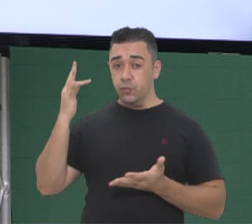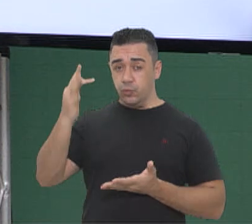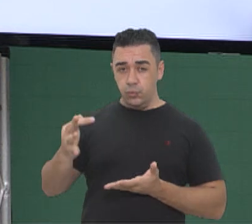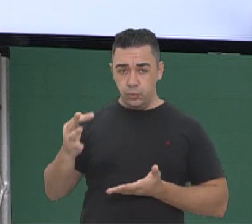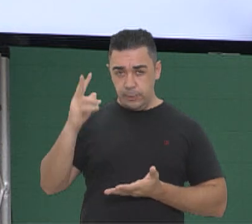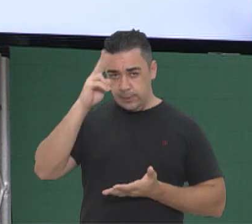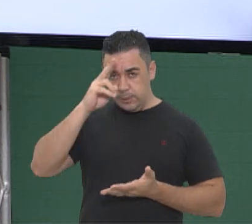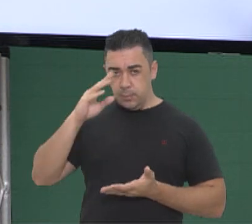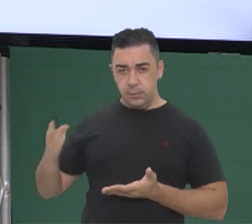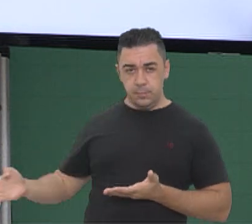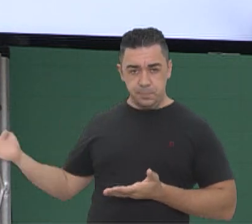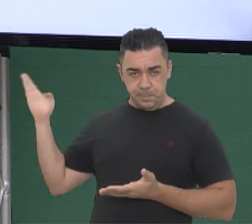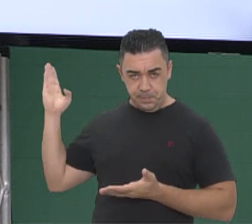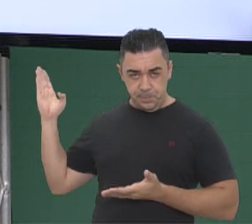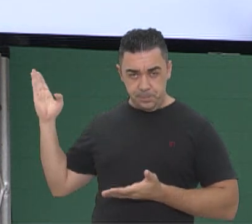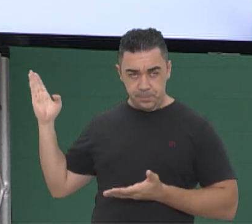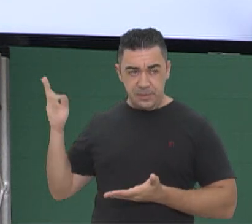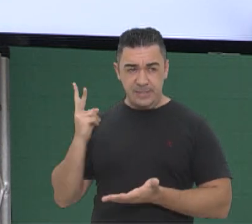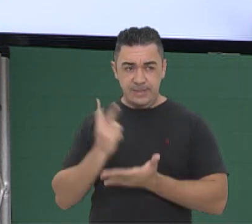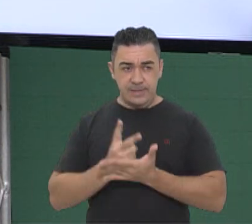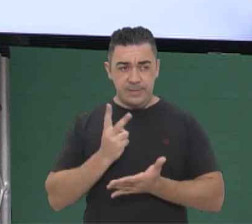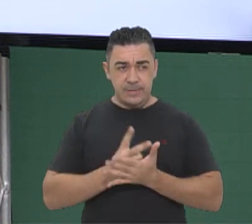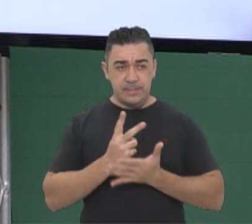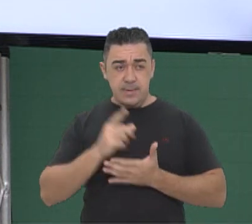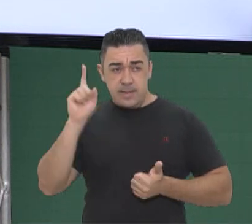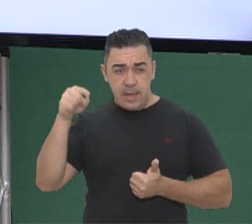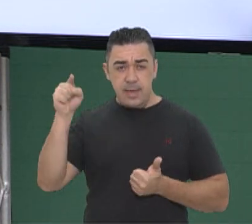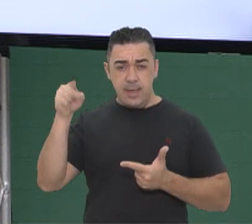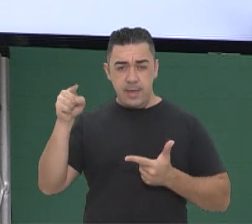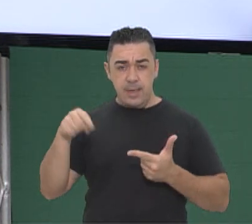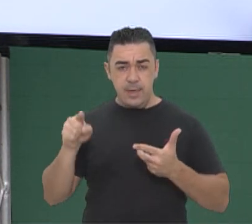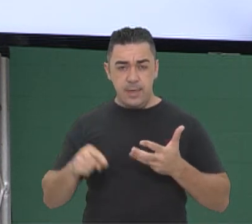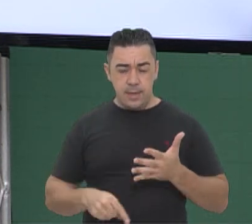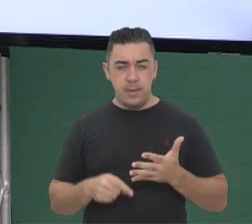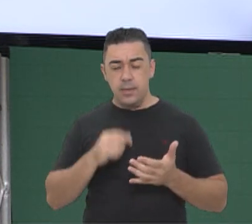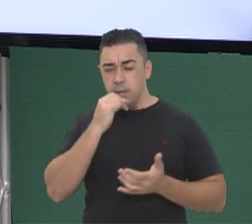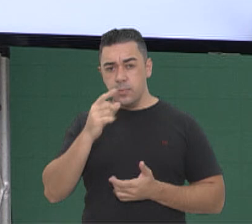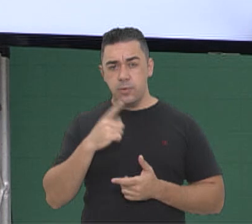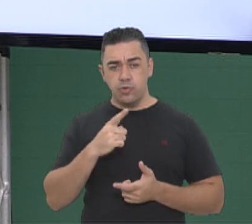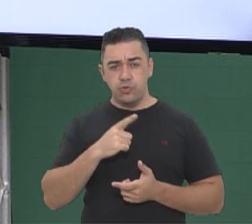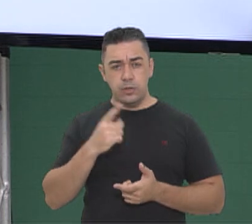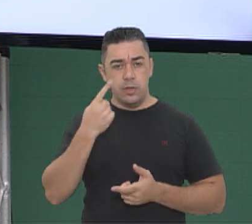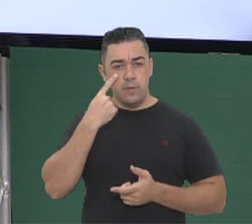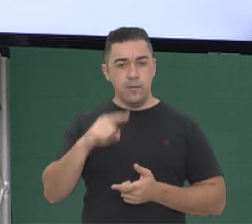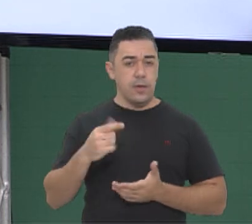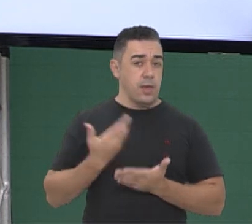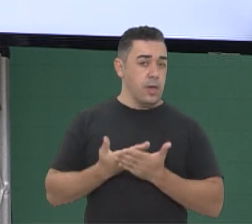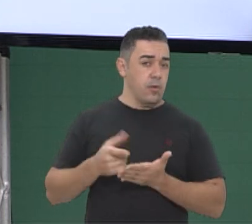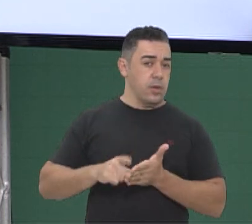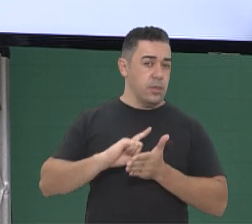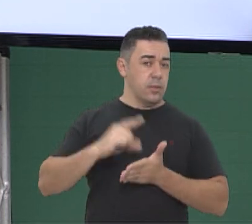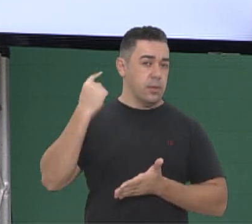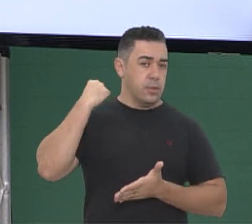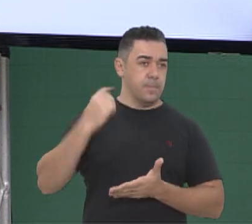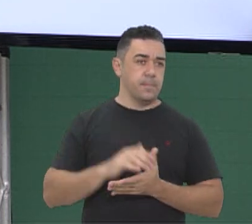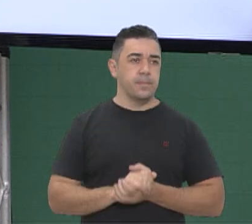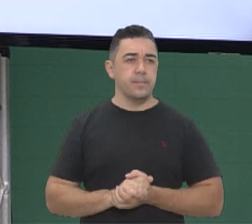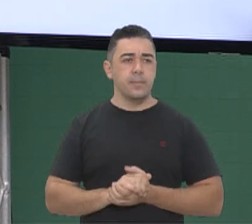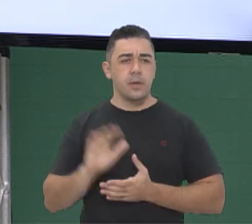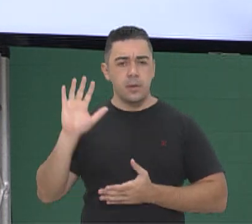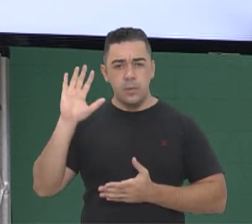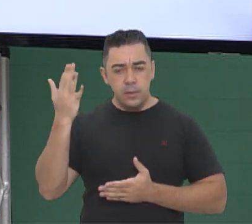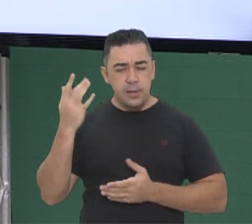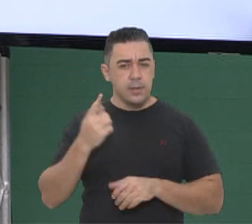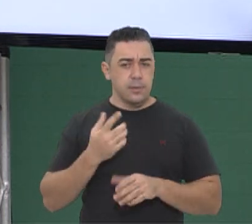Lembram? As terminações sempre acentuadas que nós tínhamos. Vocês podem estar observando na aula anterior. E o que acontece